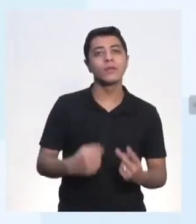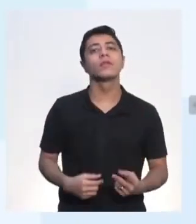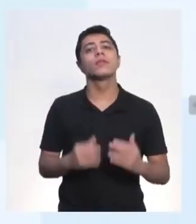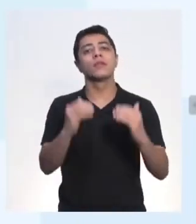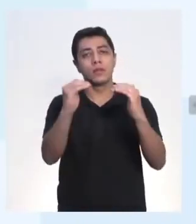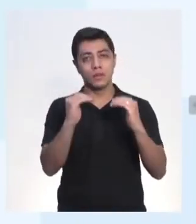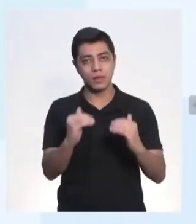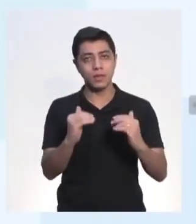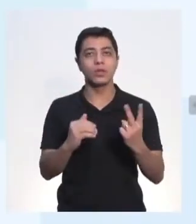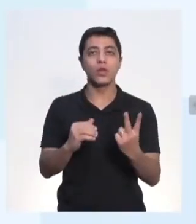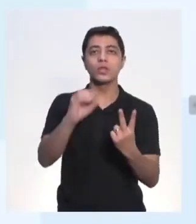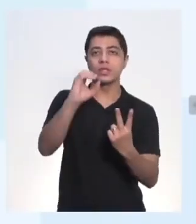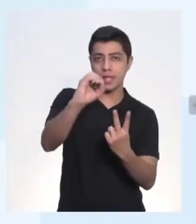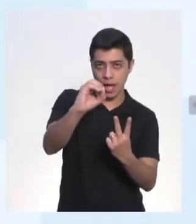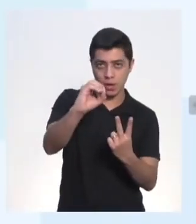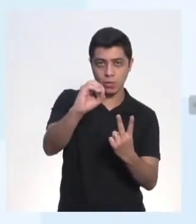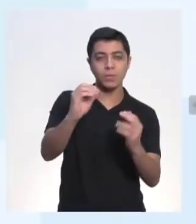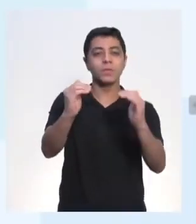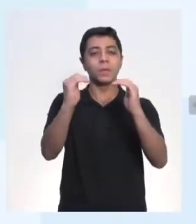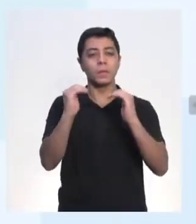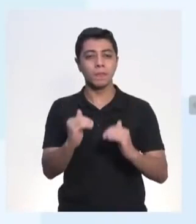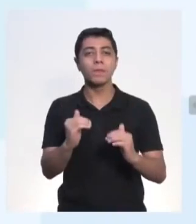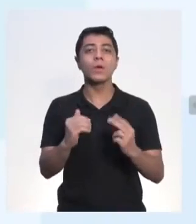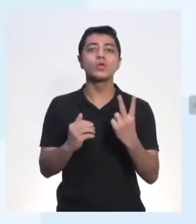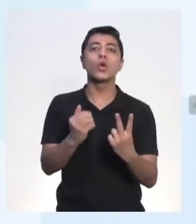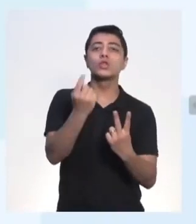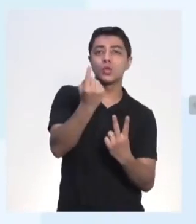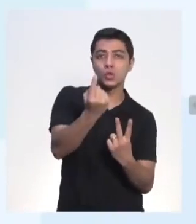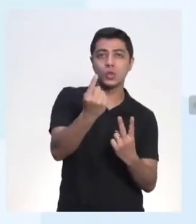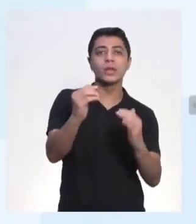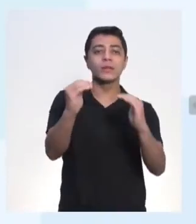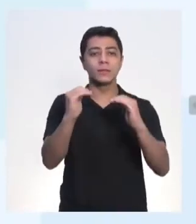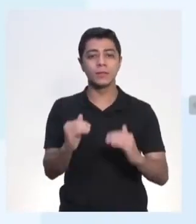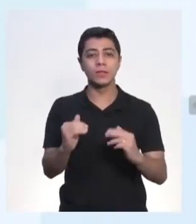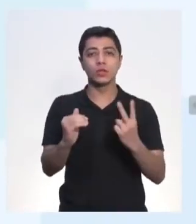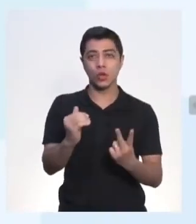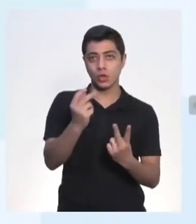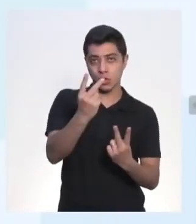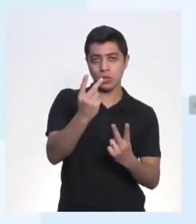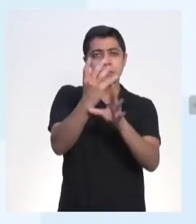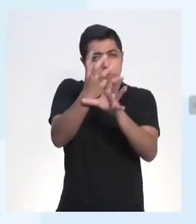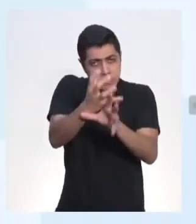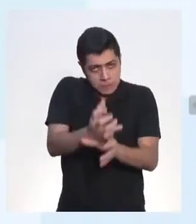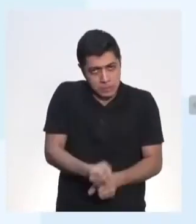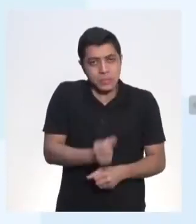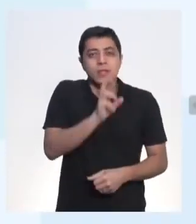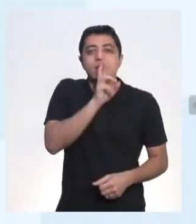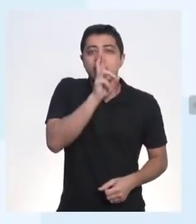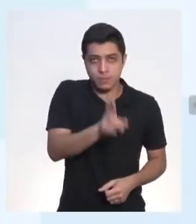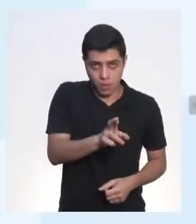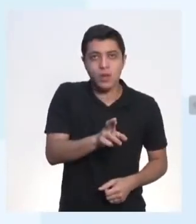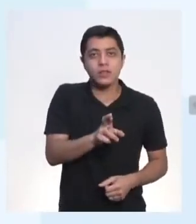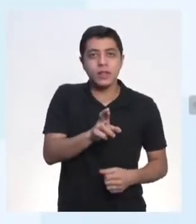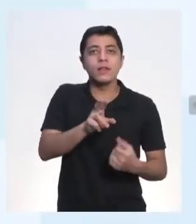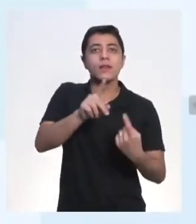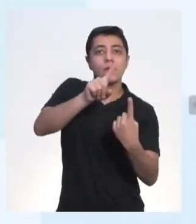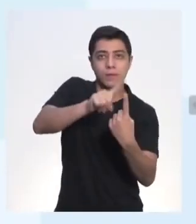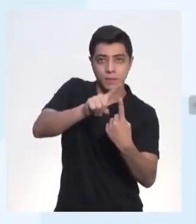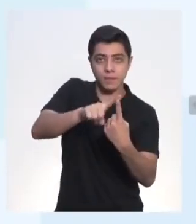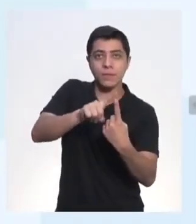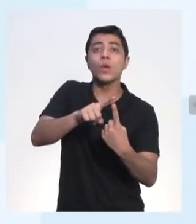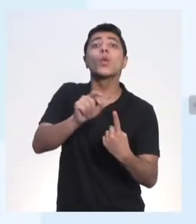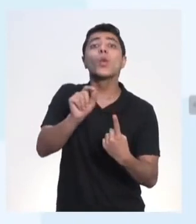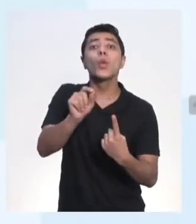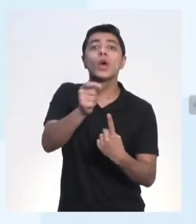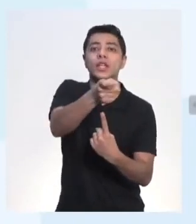2, e vai montar pares ordenados, ó. O primeiro valor é o x, o segundo vai ser a resposta que você vai encontrar do 2 elevado a